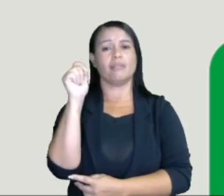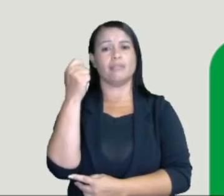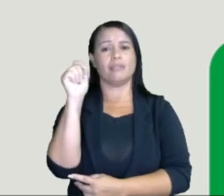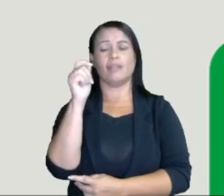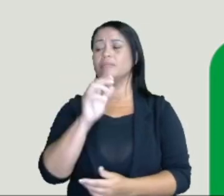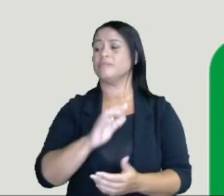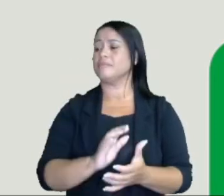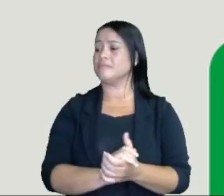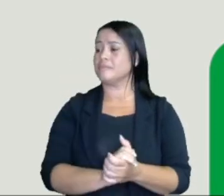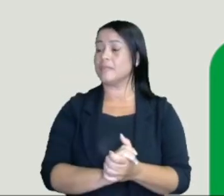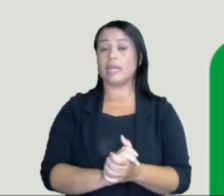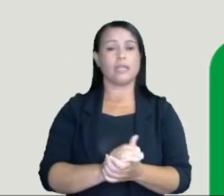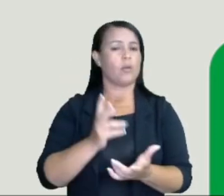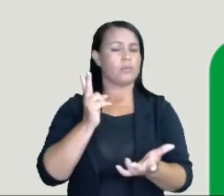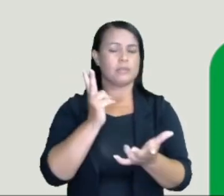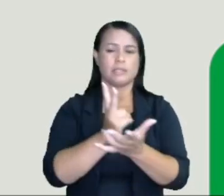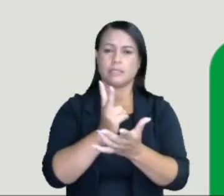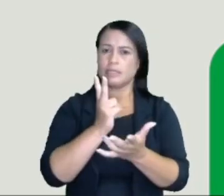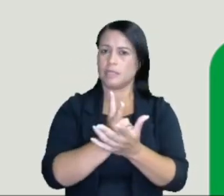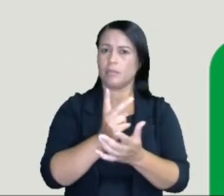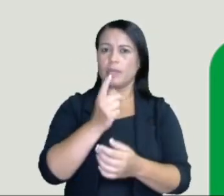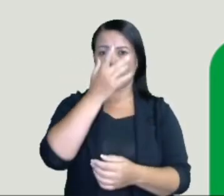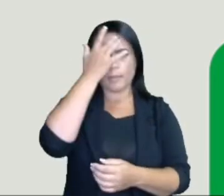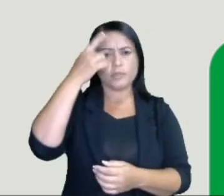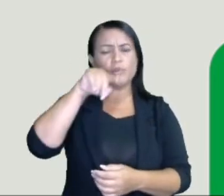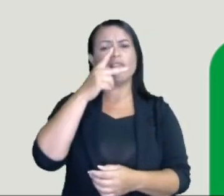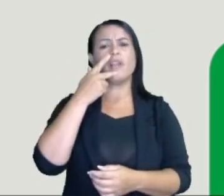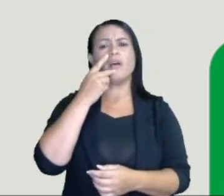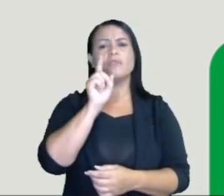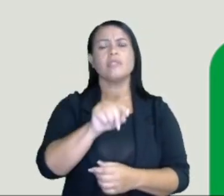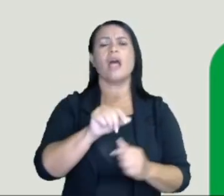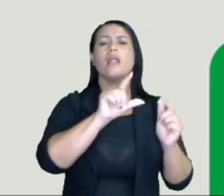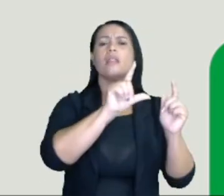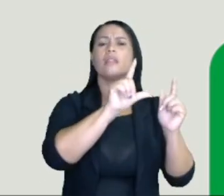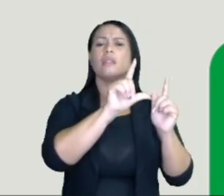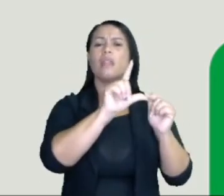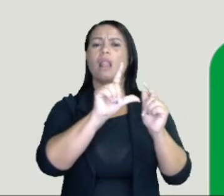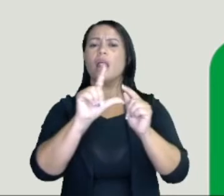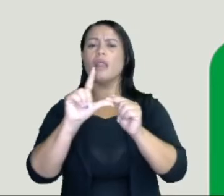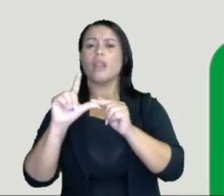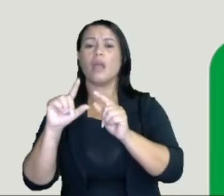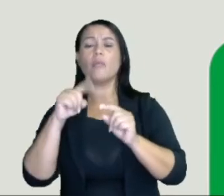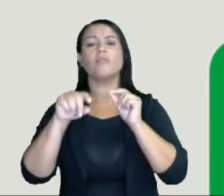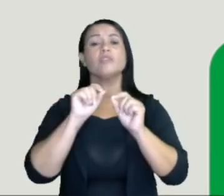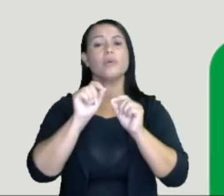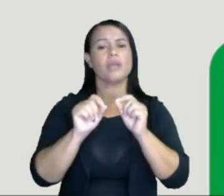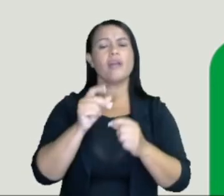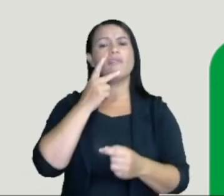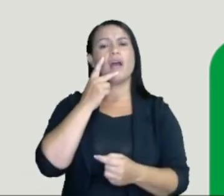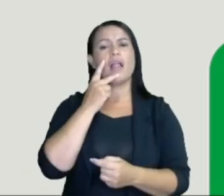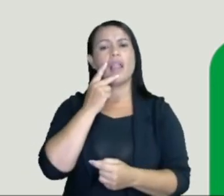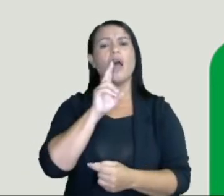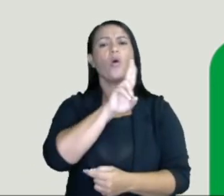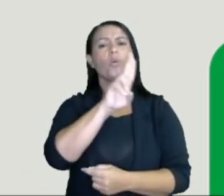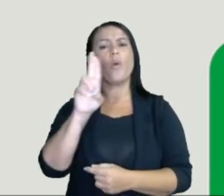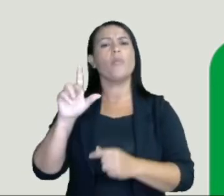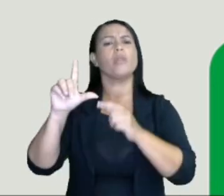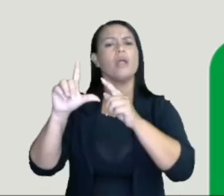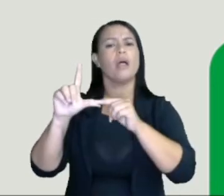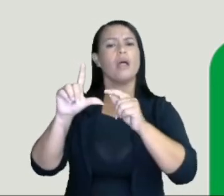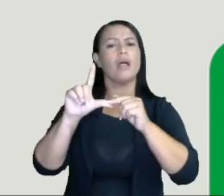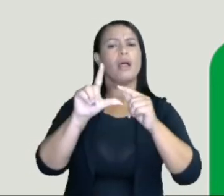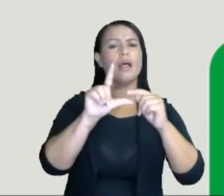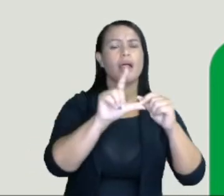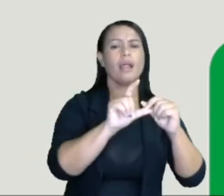Argentina. Então, toda vez que alguém pedir para você deletrear uma palavra, é para que você diga o nome das letras